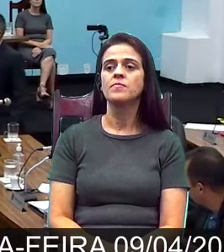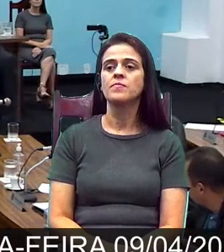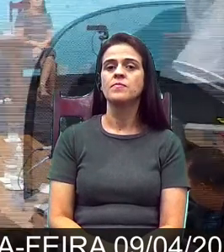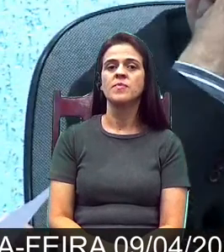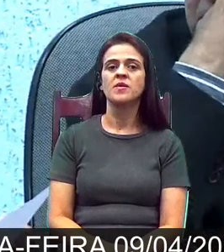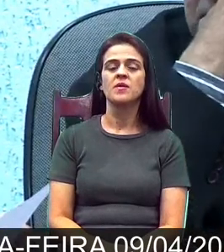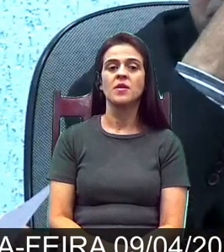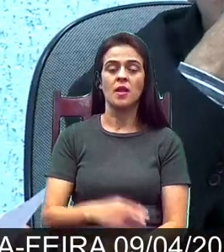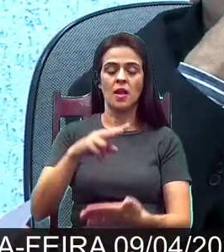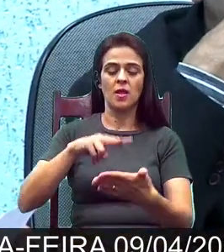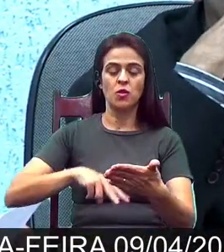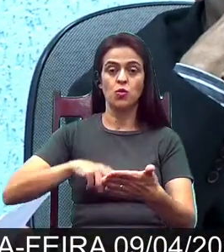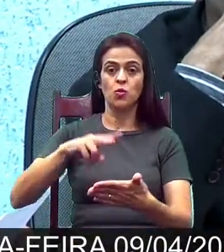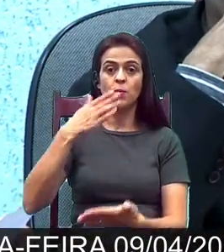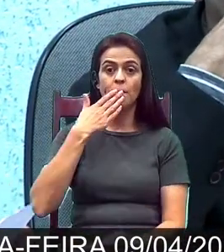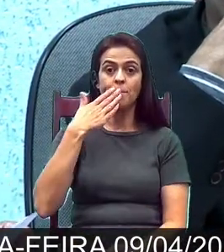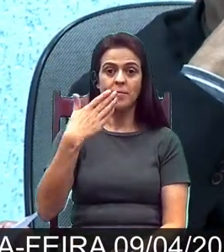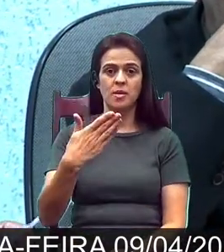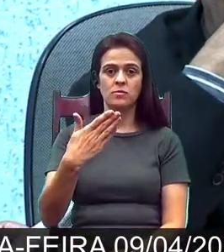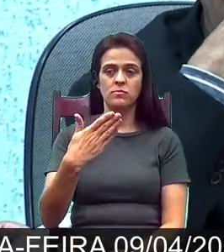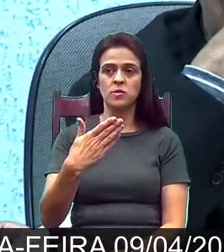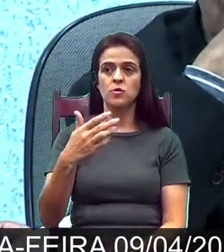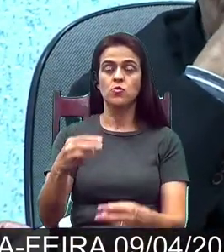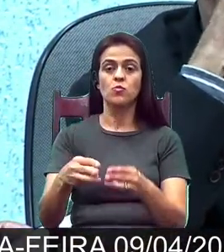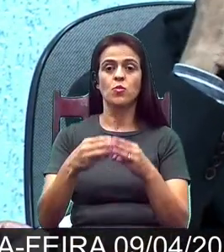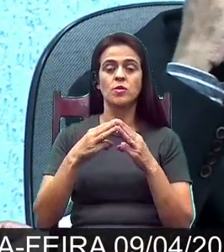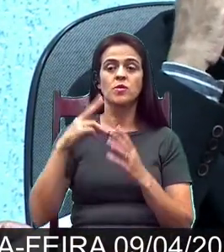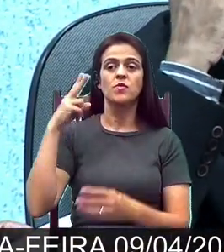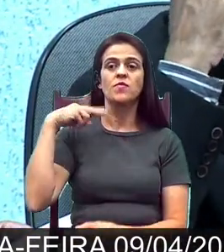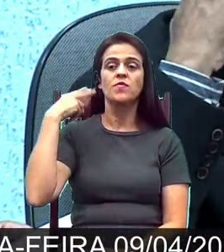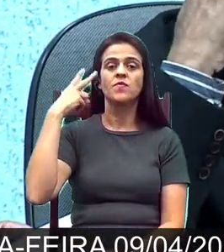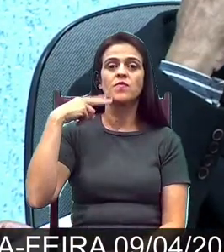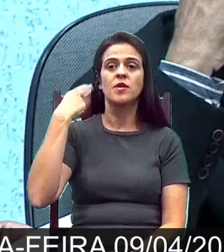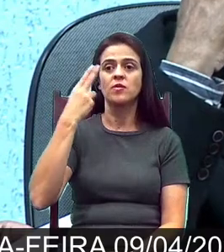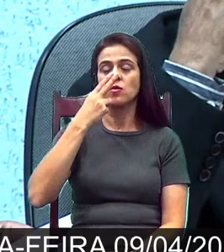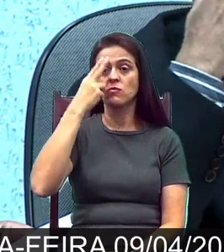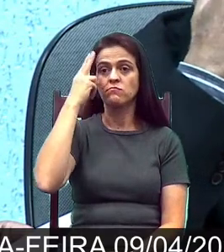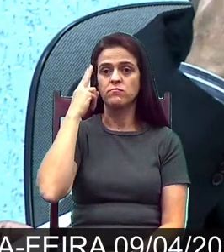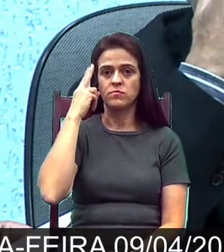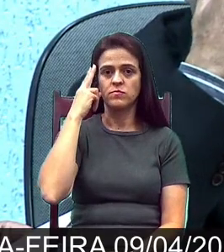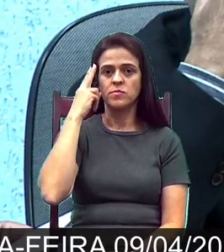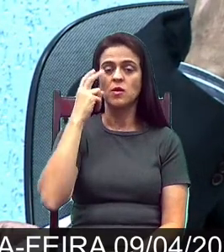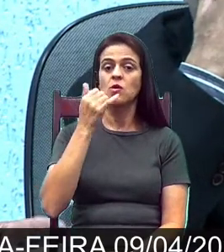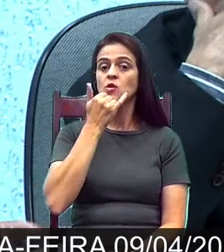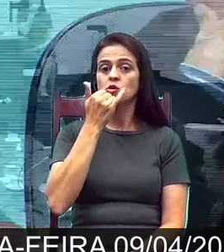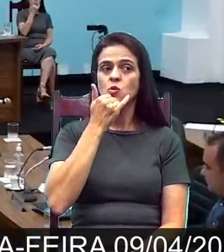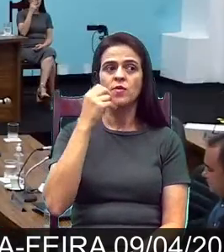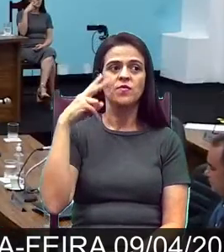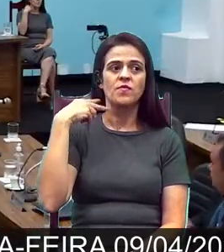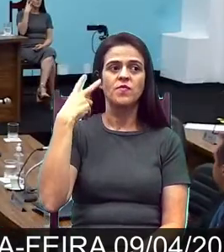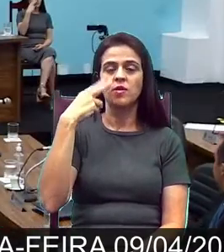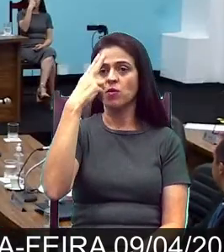Com a palavra para as indicações parlamentares, vereador Idelvan.